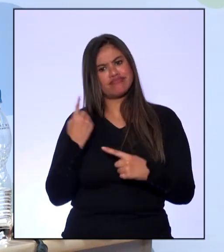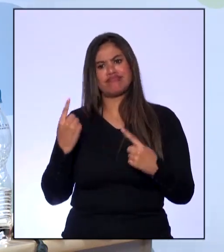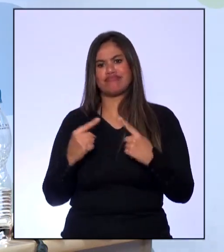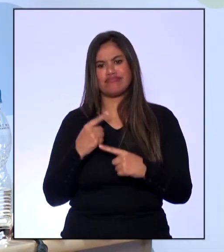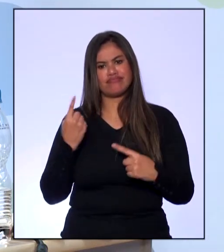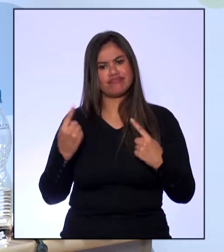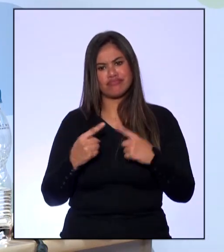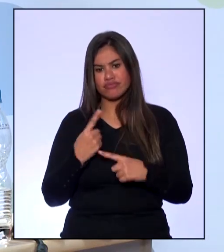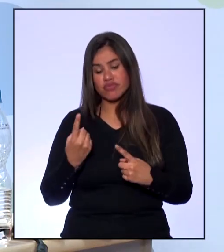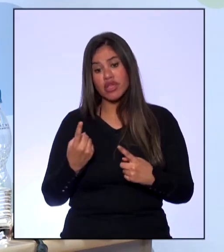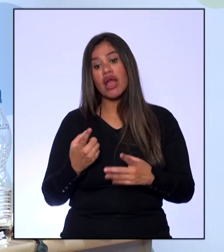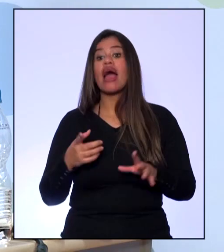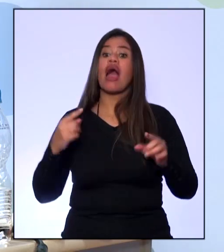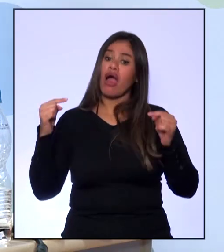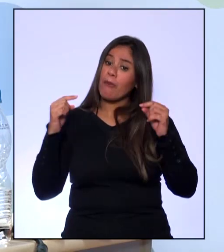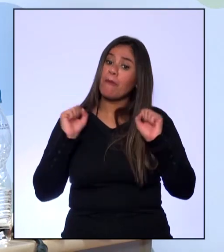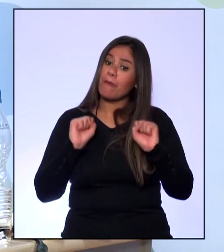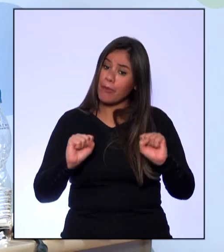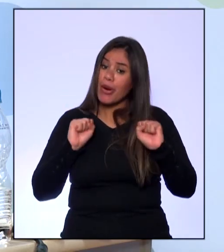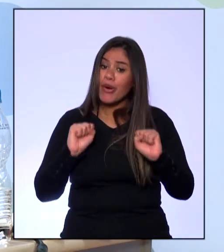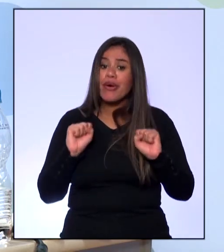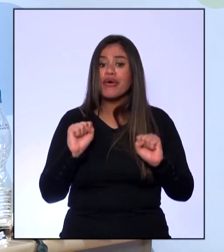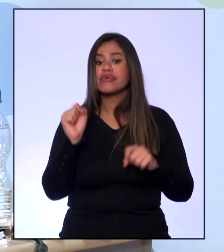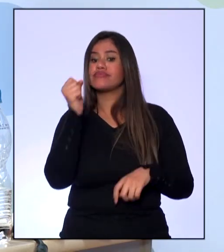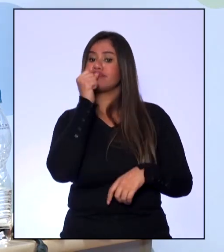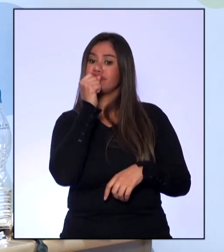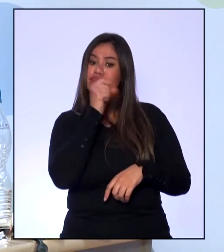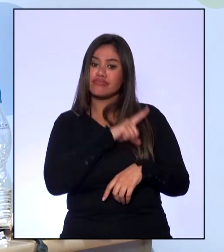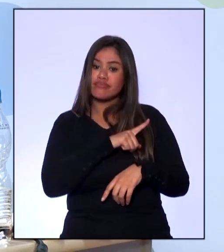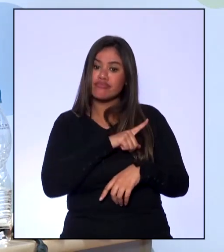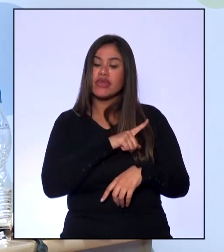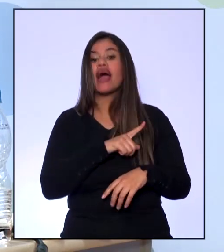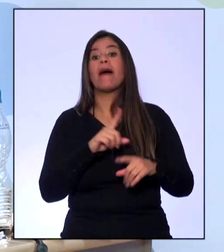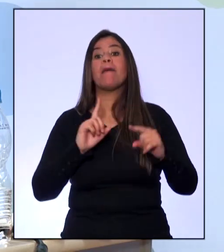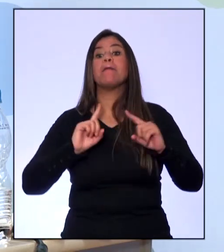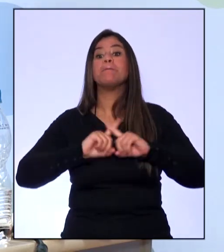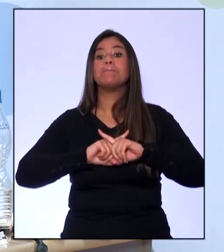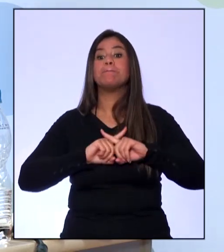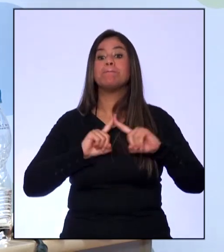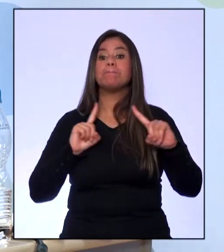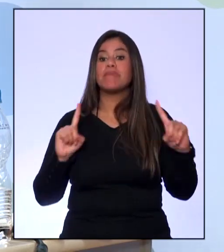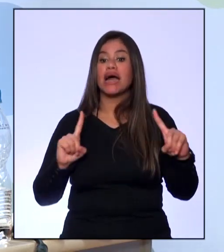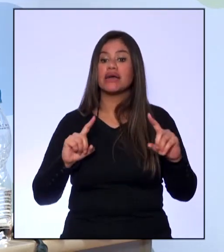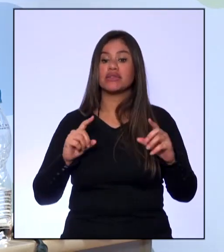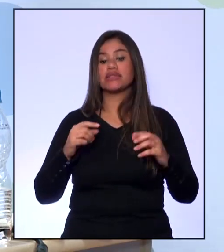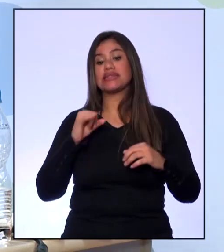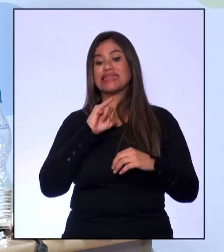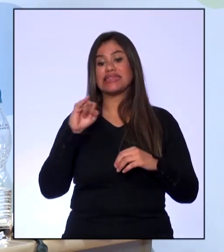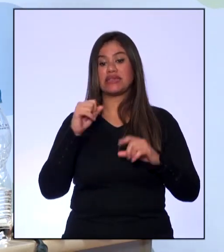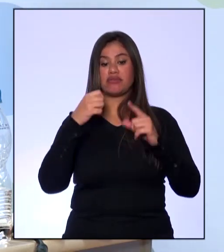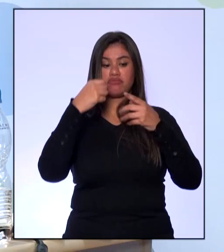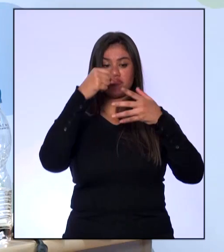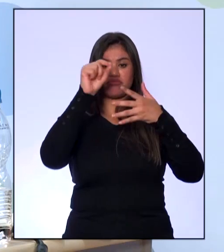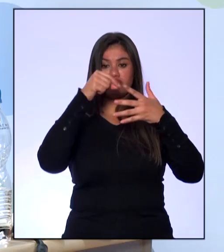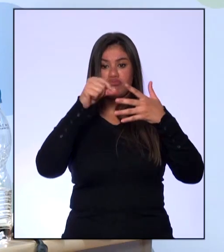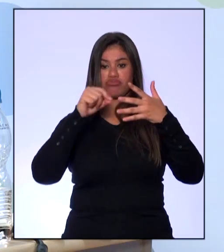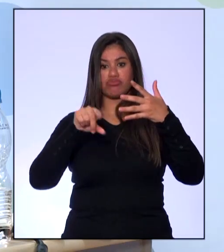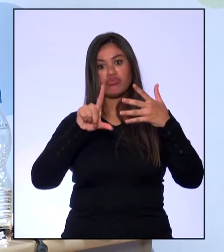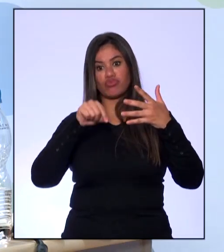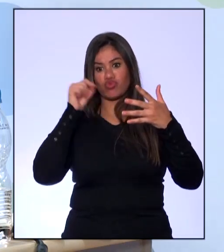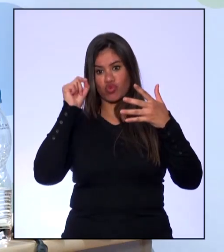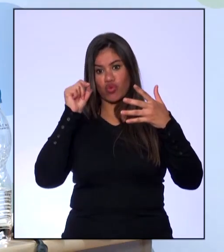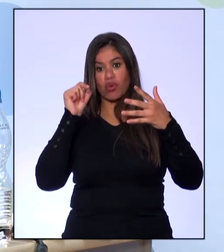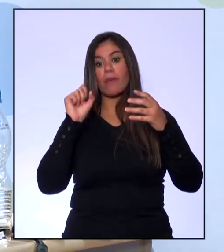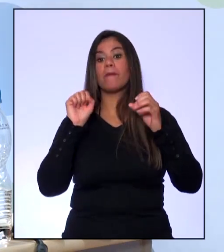atitude da menina foi engraçada para mim. Só que se eu fosse marcar, eu não poderia marcar o humor, porque é a ironia que prevalece.